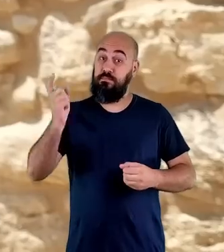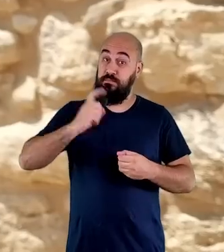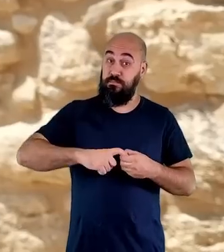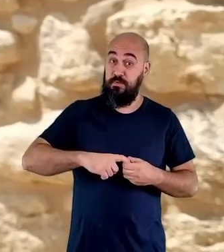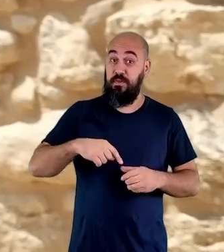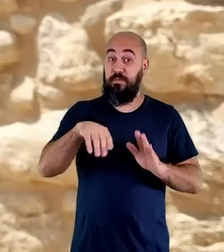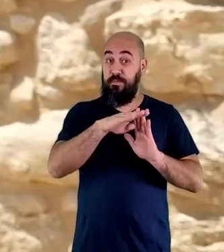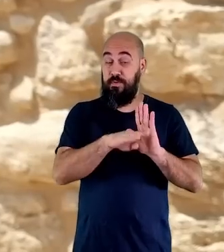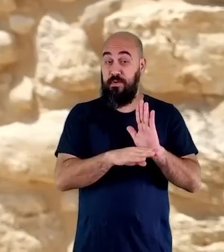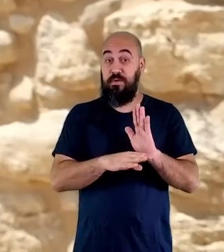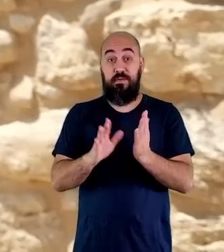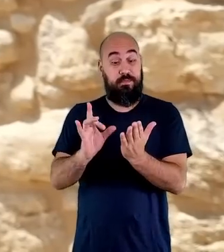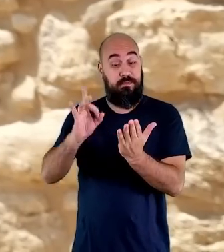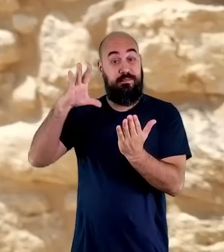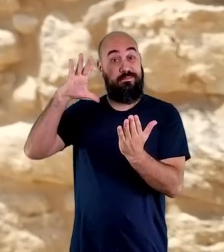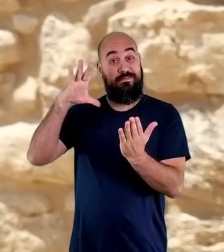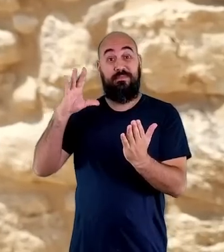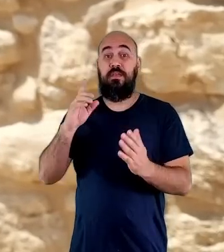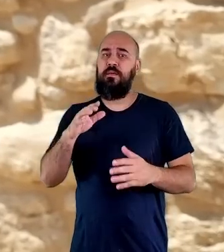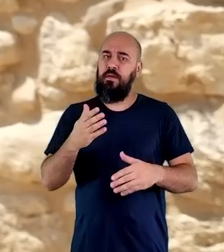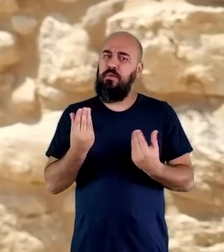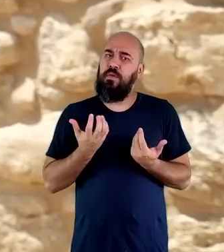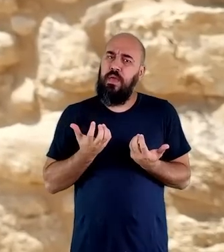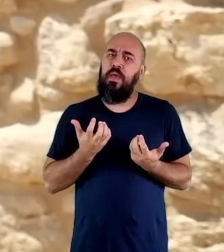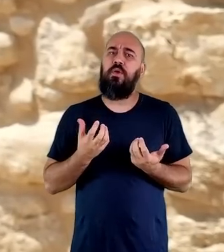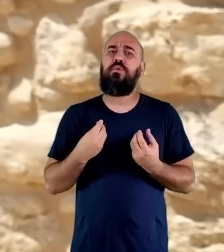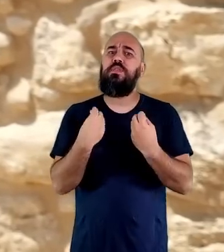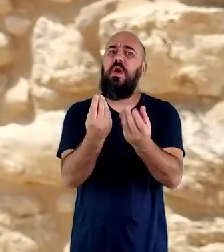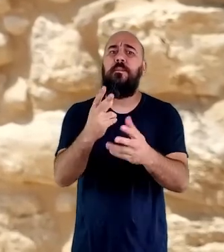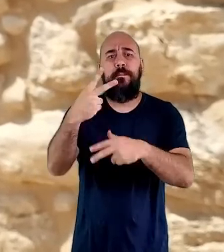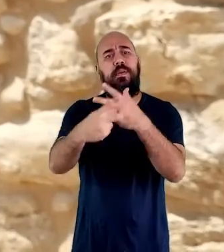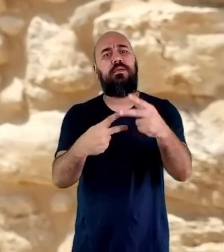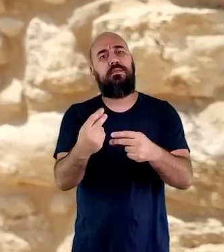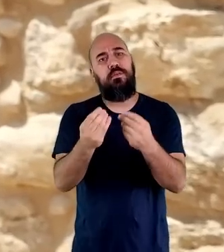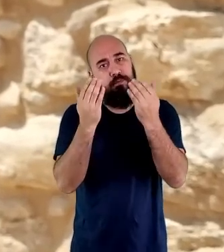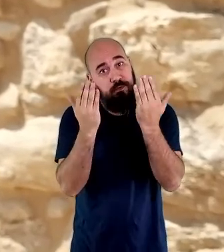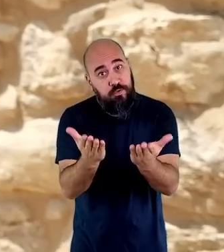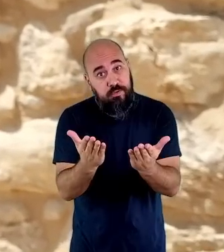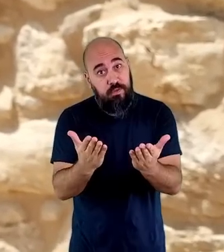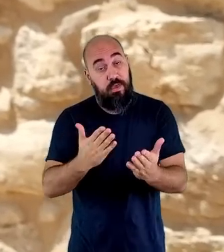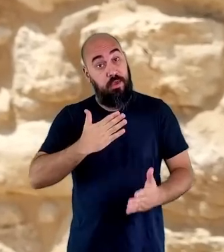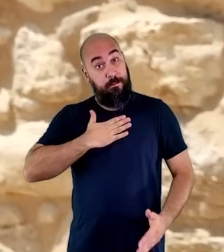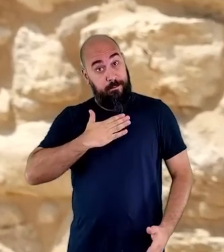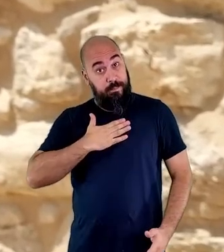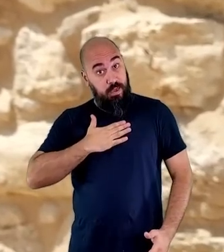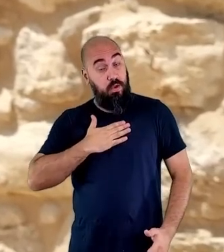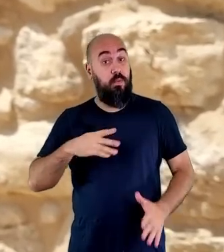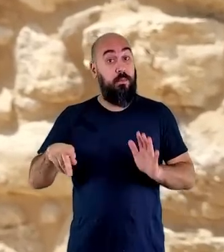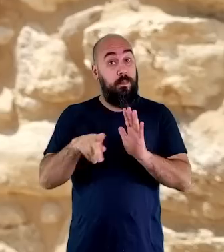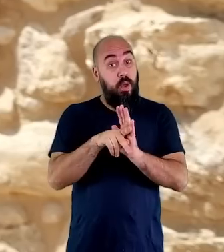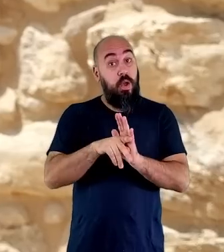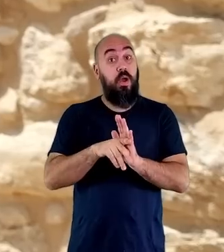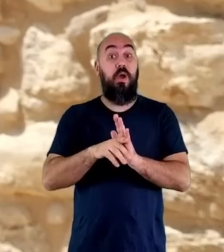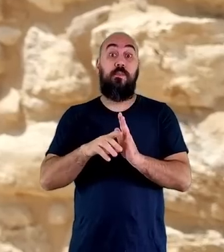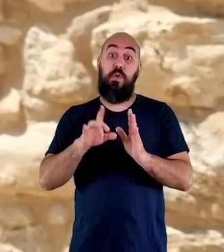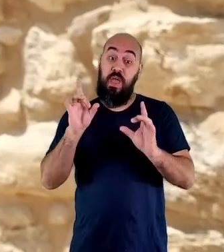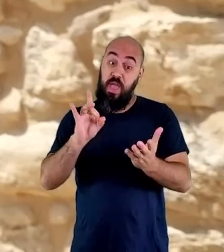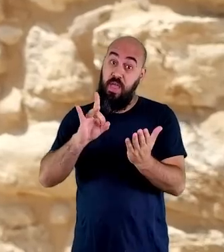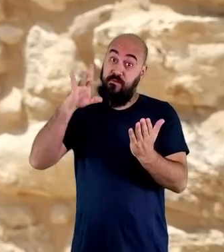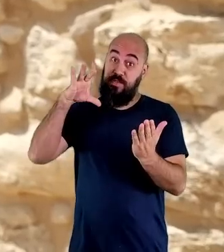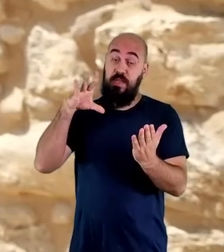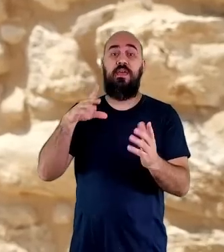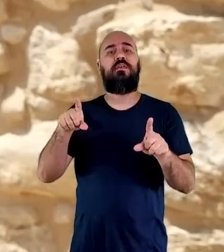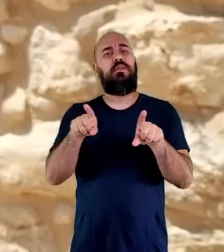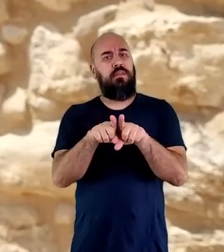De volta com o programa Evidências, mas eu gostaria de dar um presente para você. Um presente meu, da equipe do Evidências e também dos Anjos